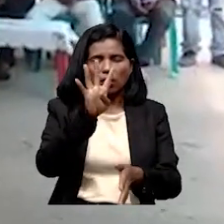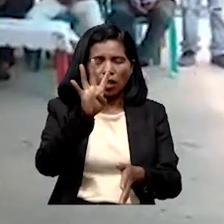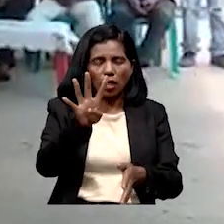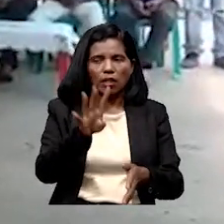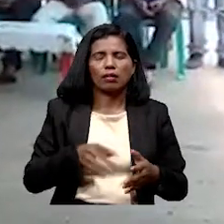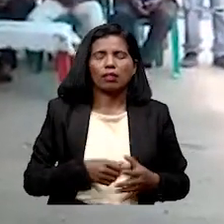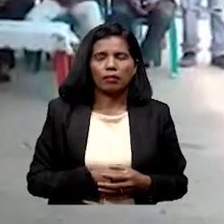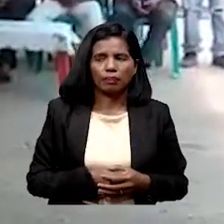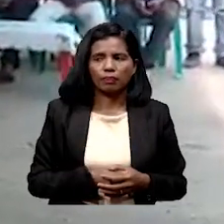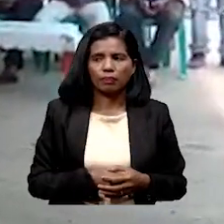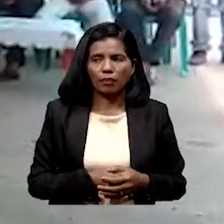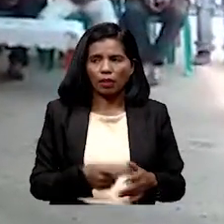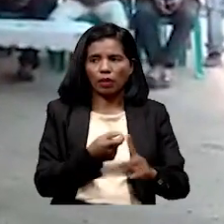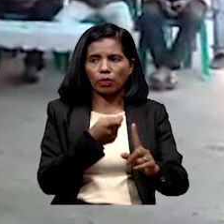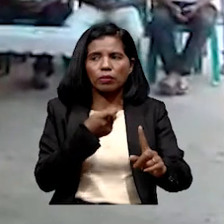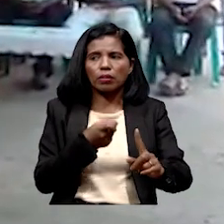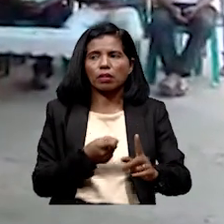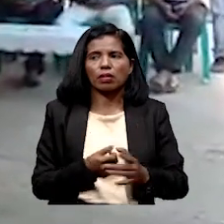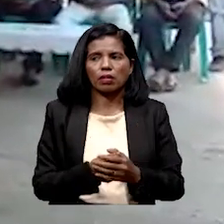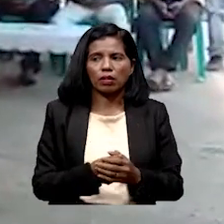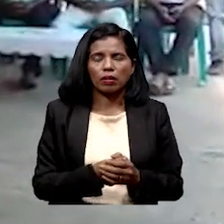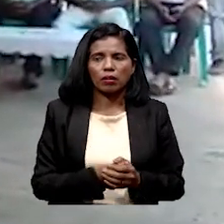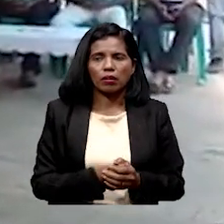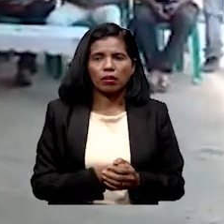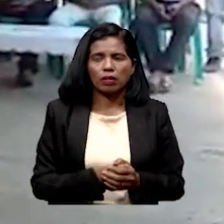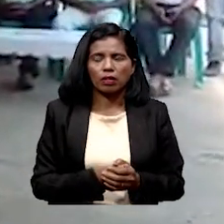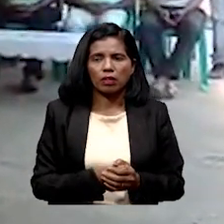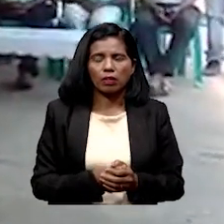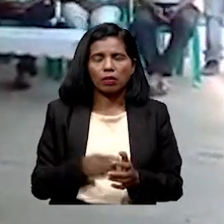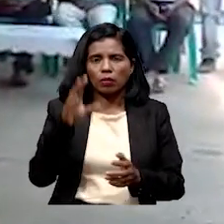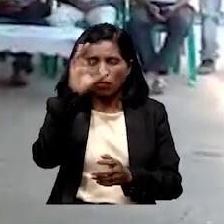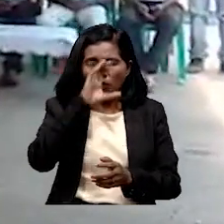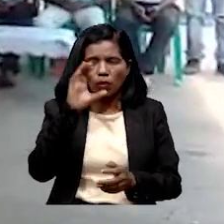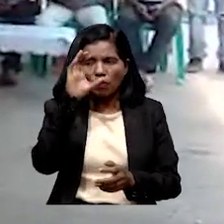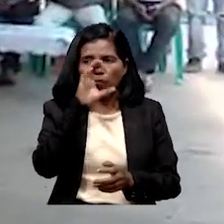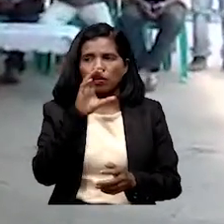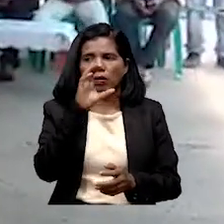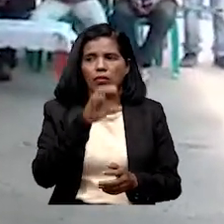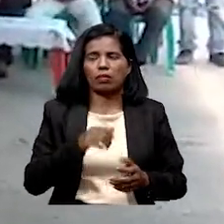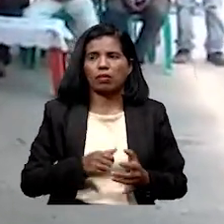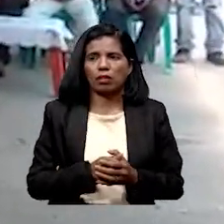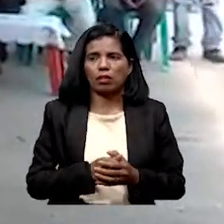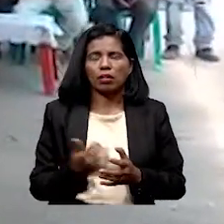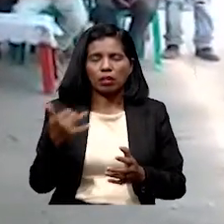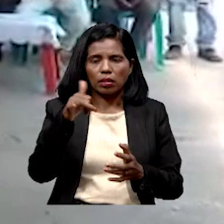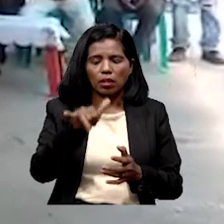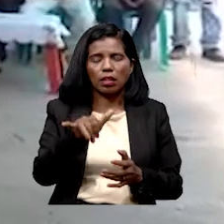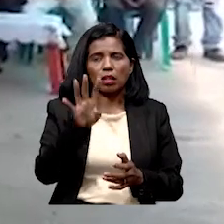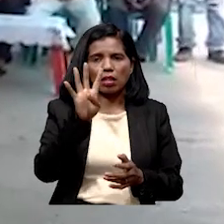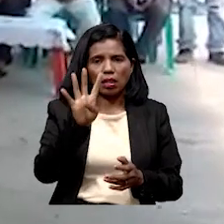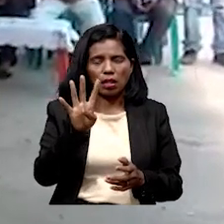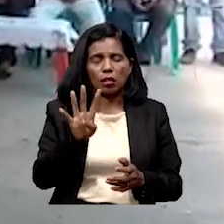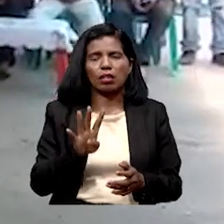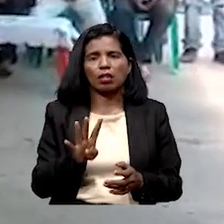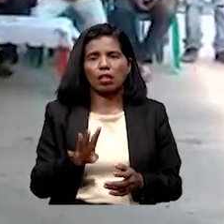Carabela, Fusiné, Tumba, Buca, contato ao Vemasse, se não errar, ia no Bama que